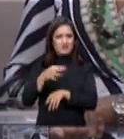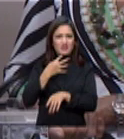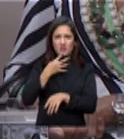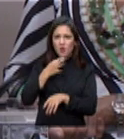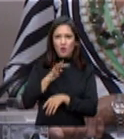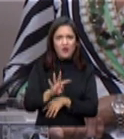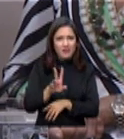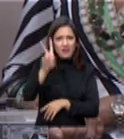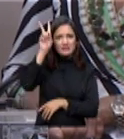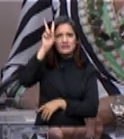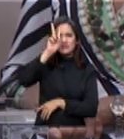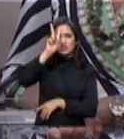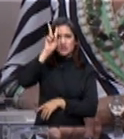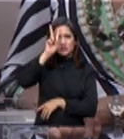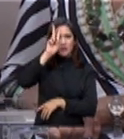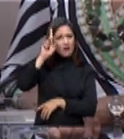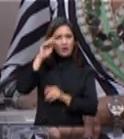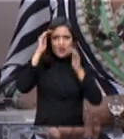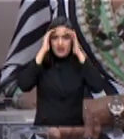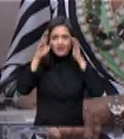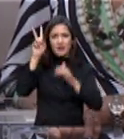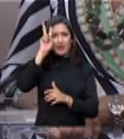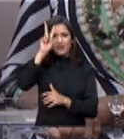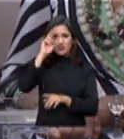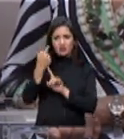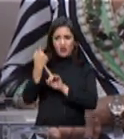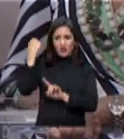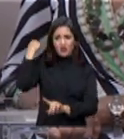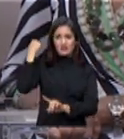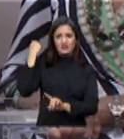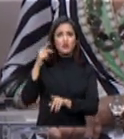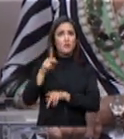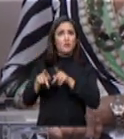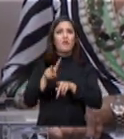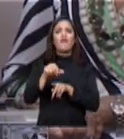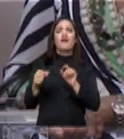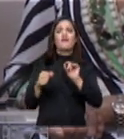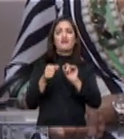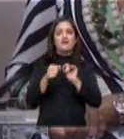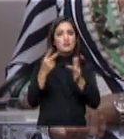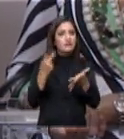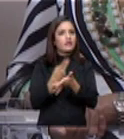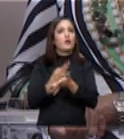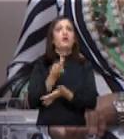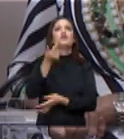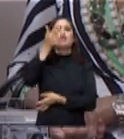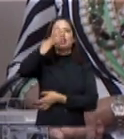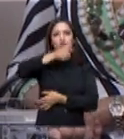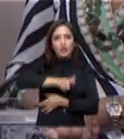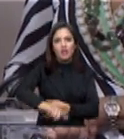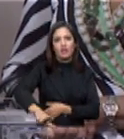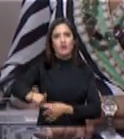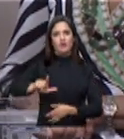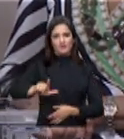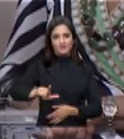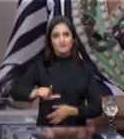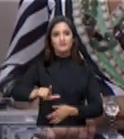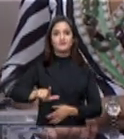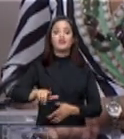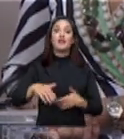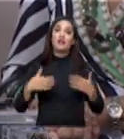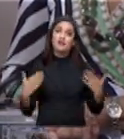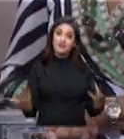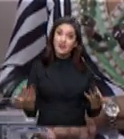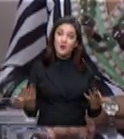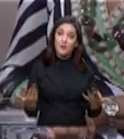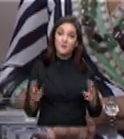cultua a sua história, está fadado a repetir os seus erros. Exatamente imbuído